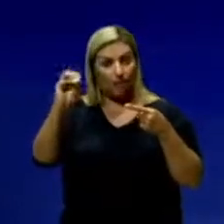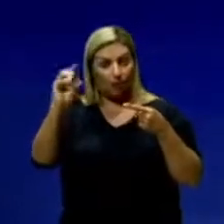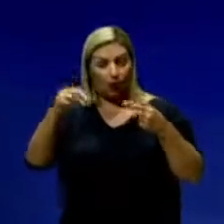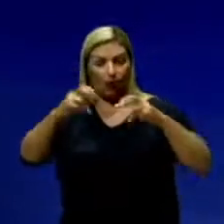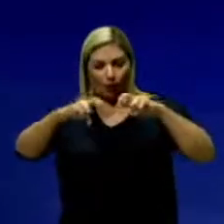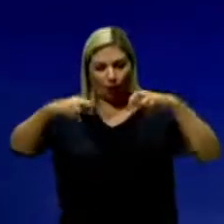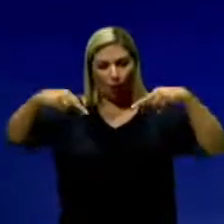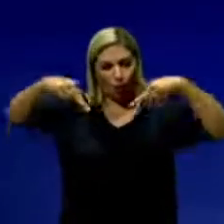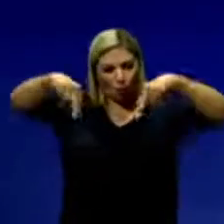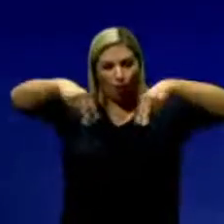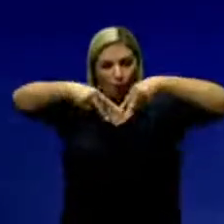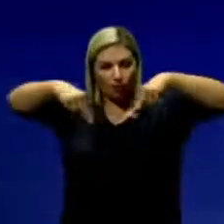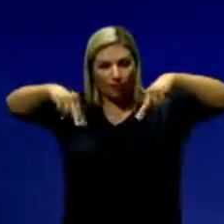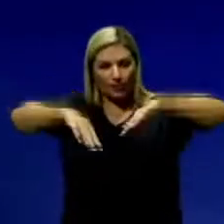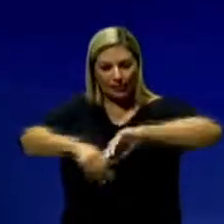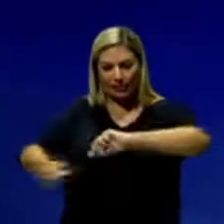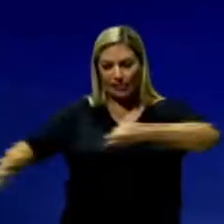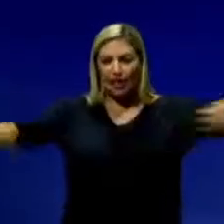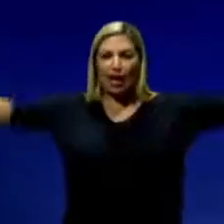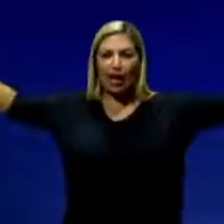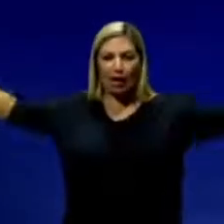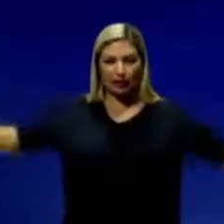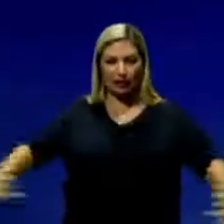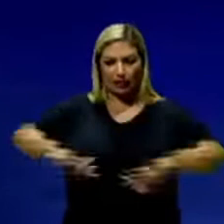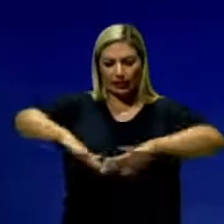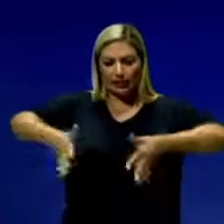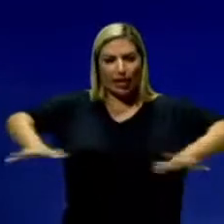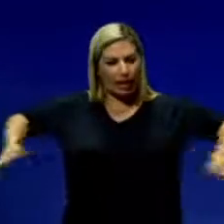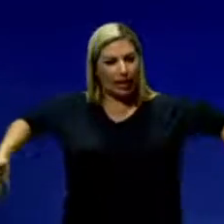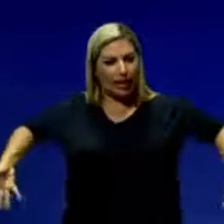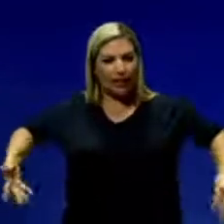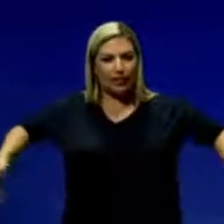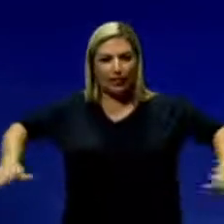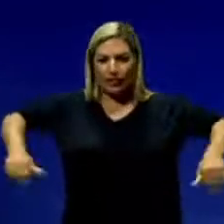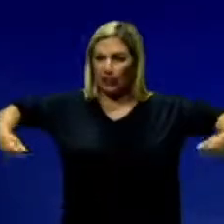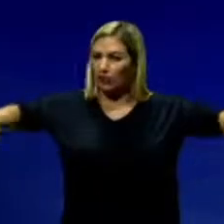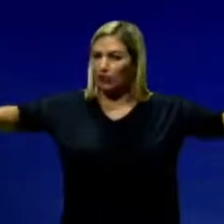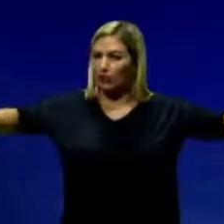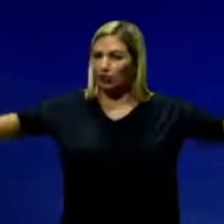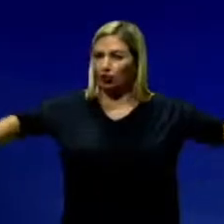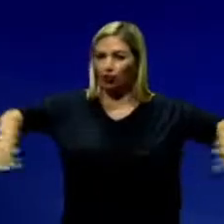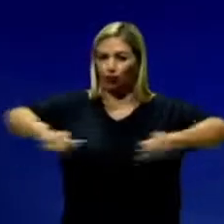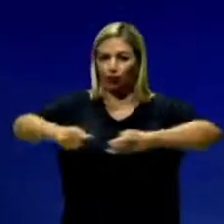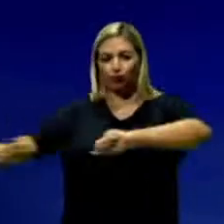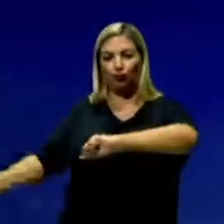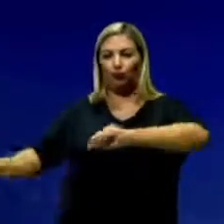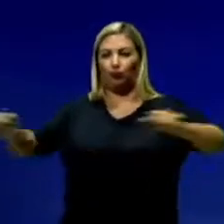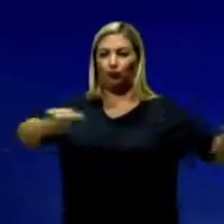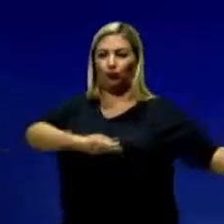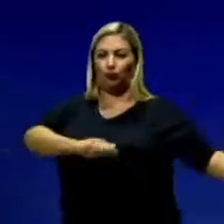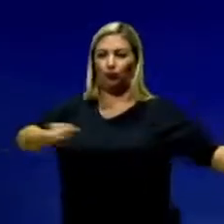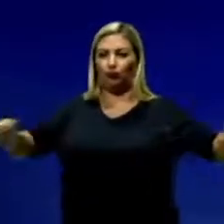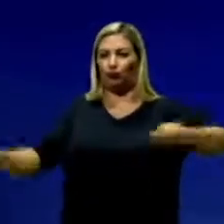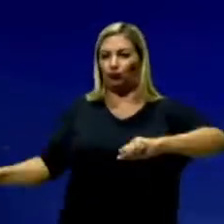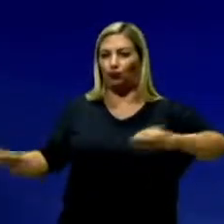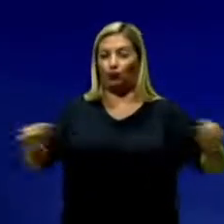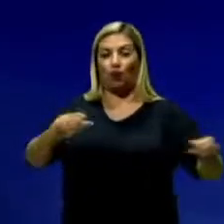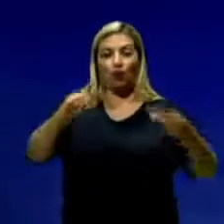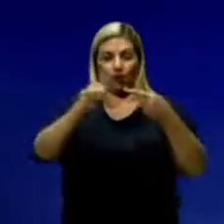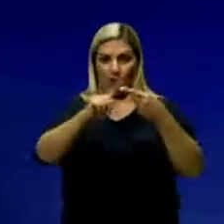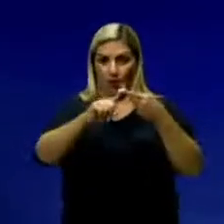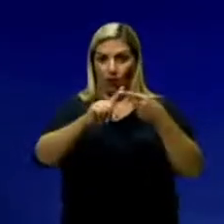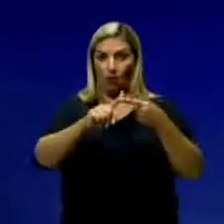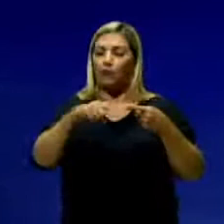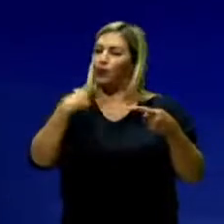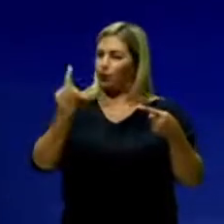roda com uma saia muito grande e aí as mulheres dançam rodando essa saia. Esse é o carimbó.